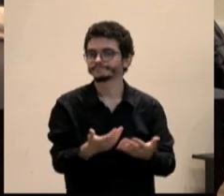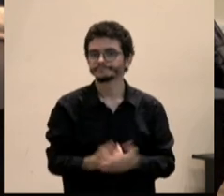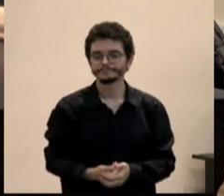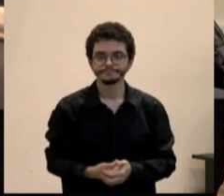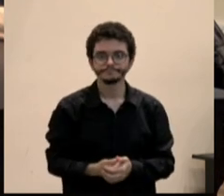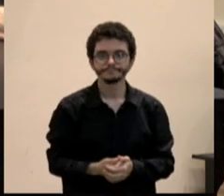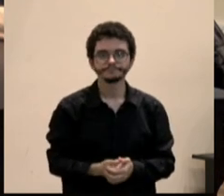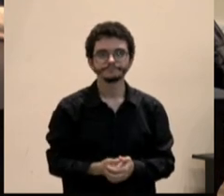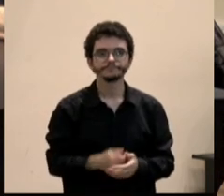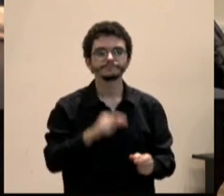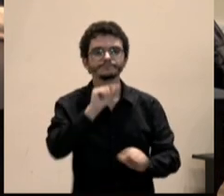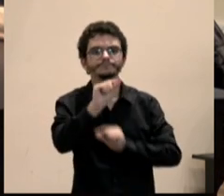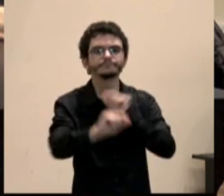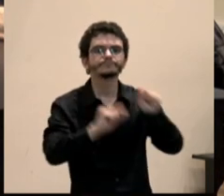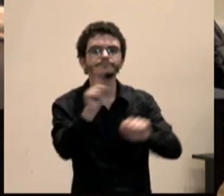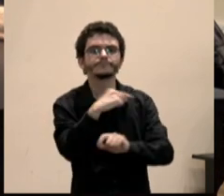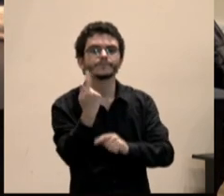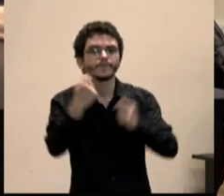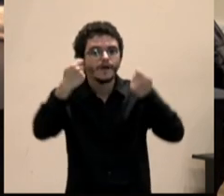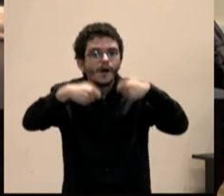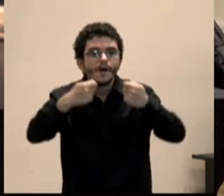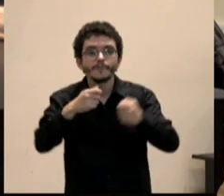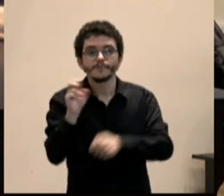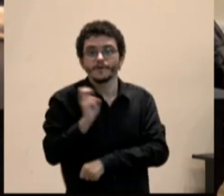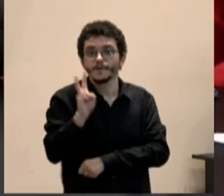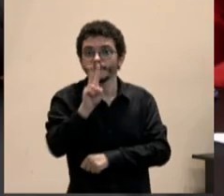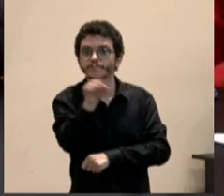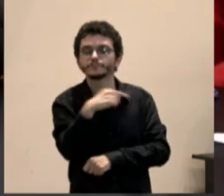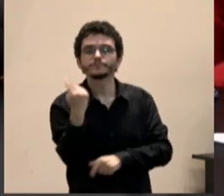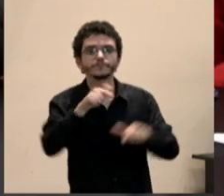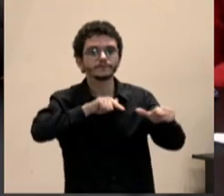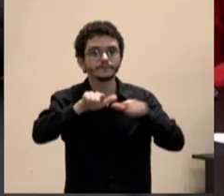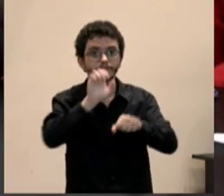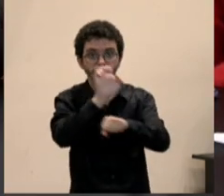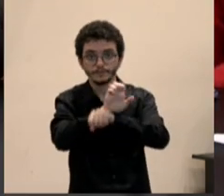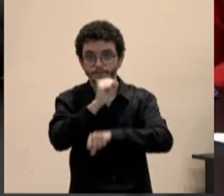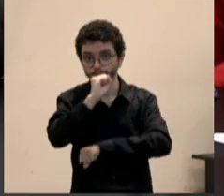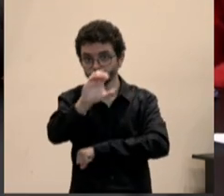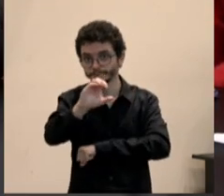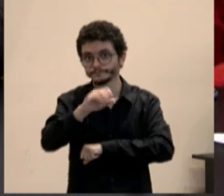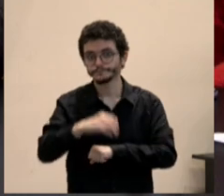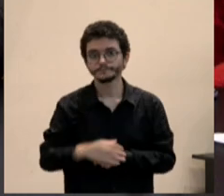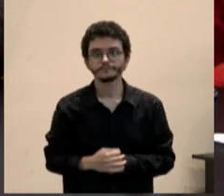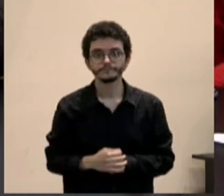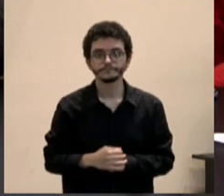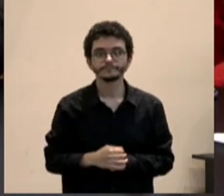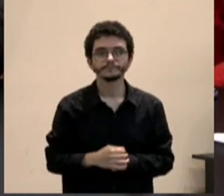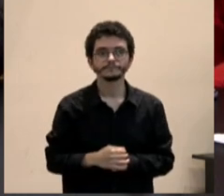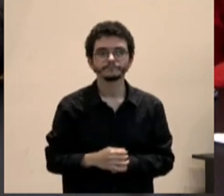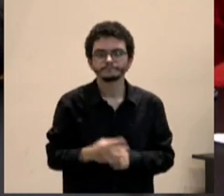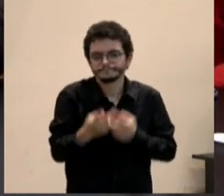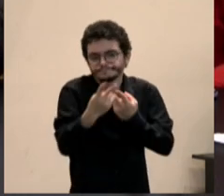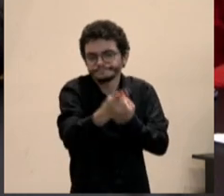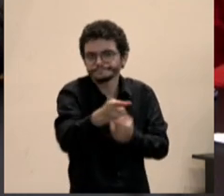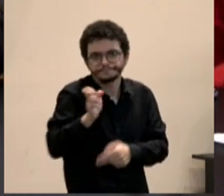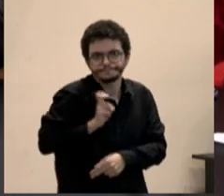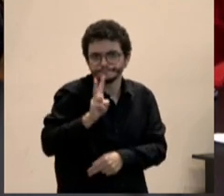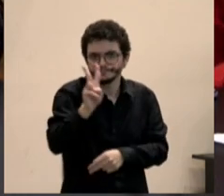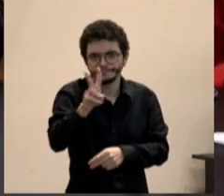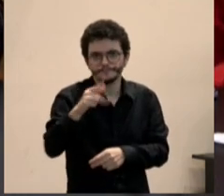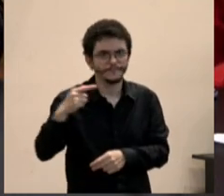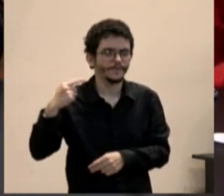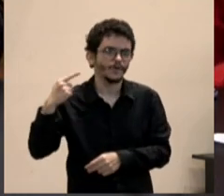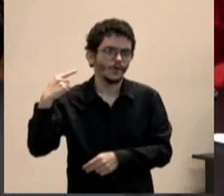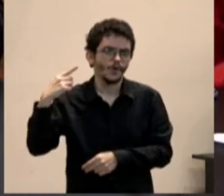E o que nós estamos precisando para a valorização da nossa carreira no estado de Santa Catarina? O mesmo valor o governador